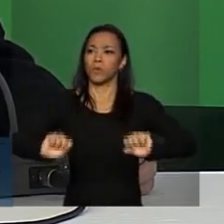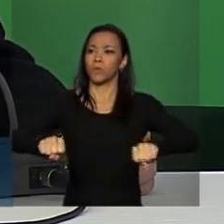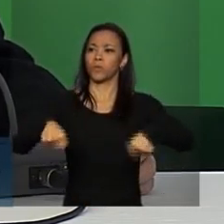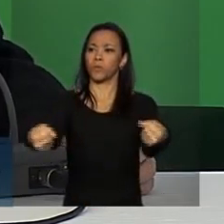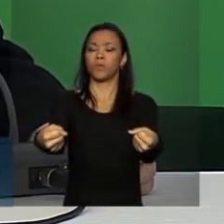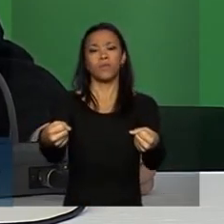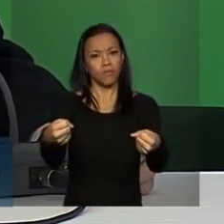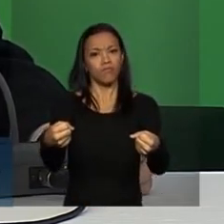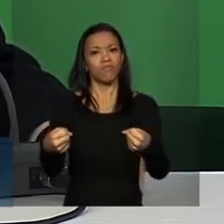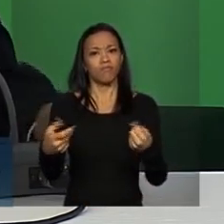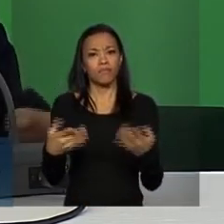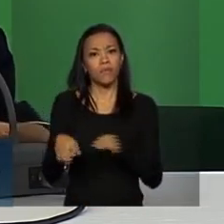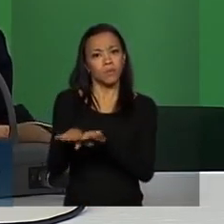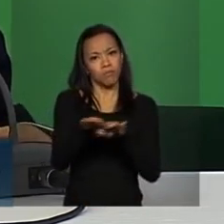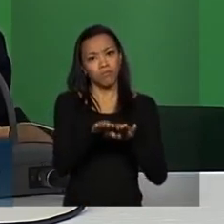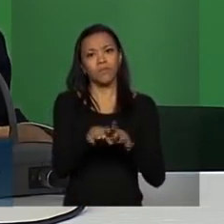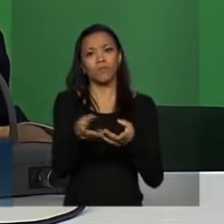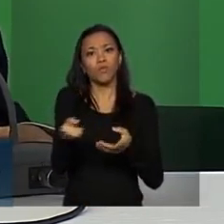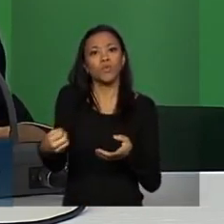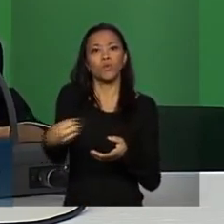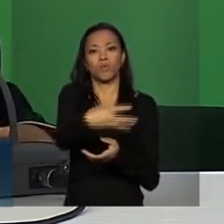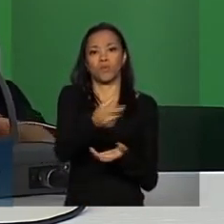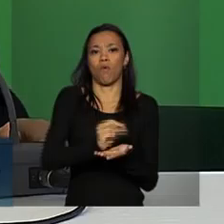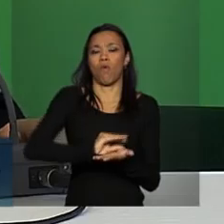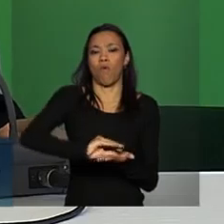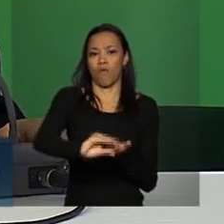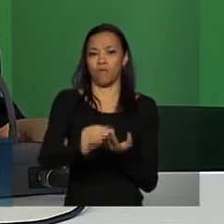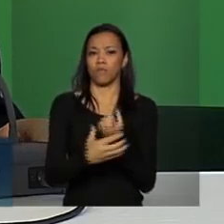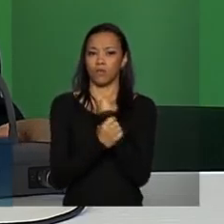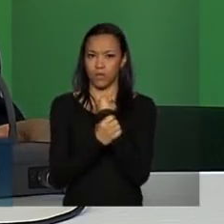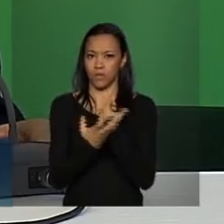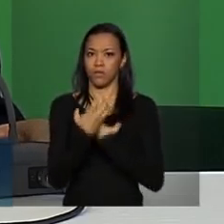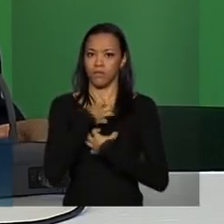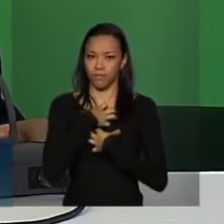regras de estabilidade para os novos investimentos.